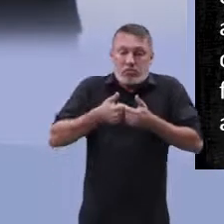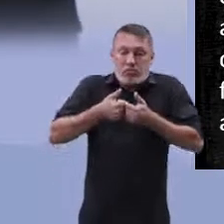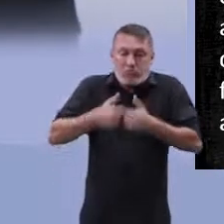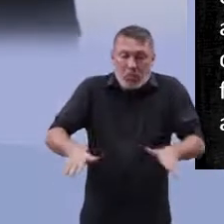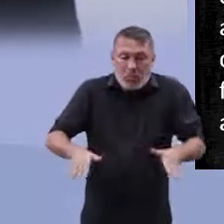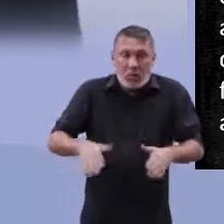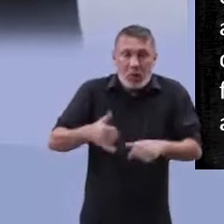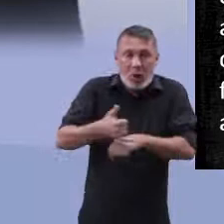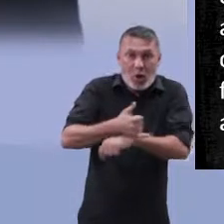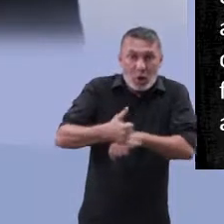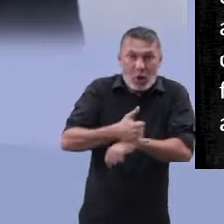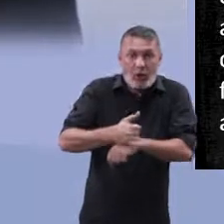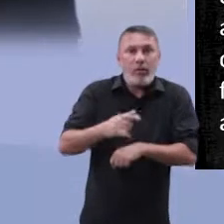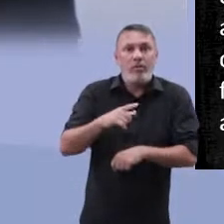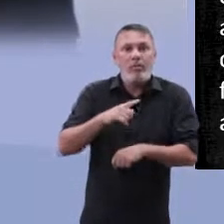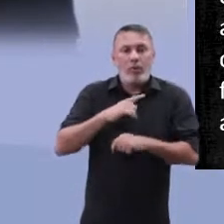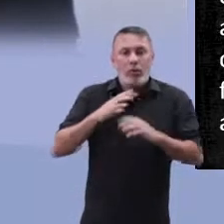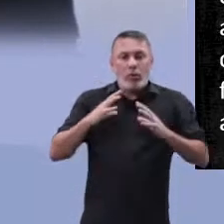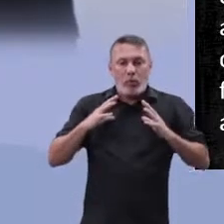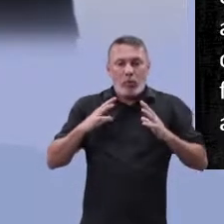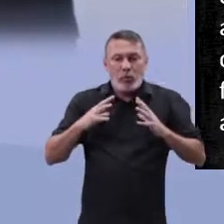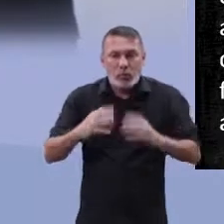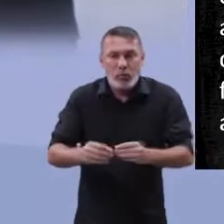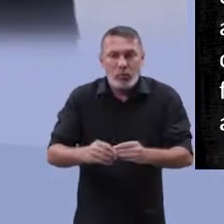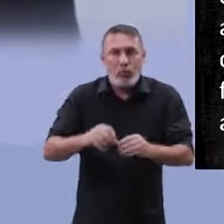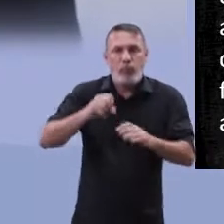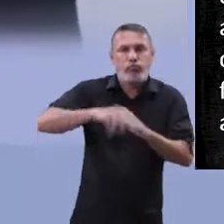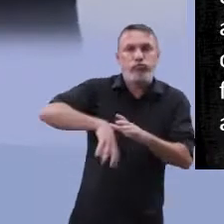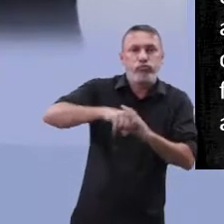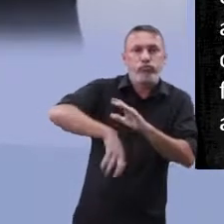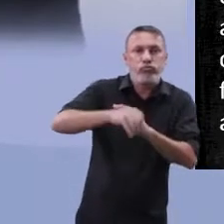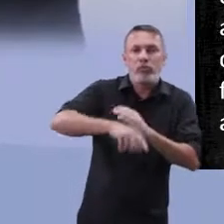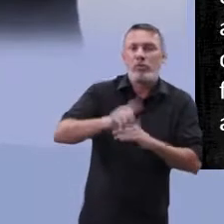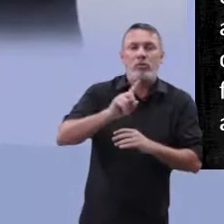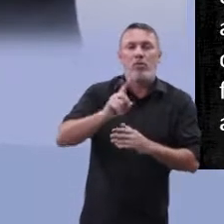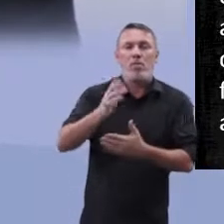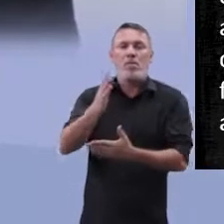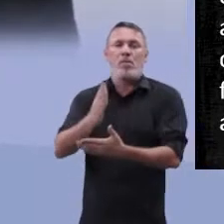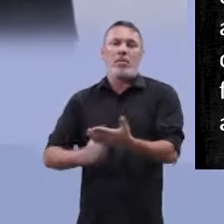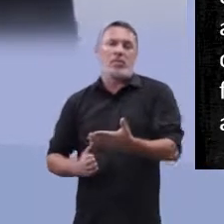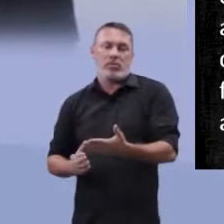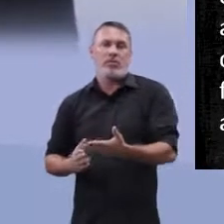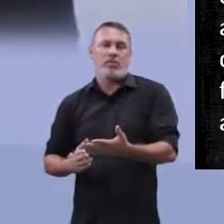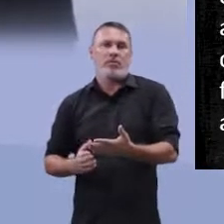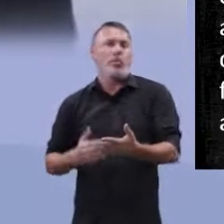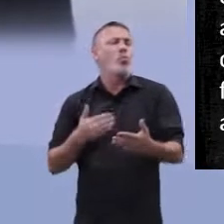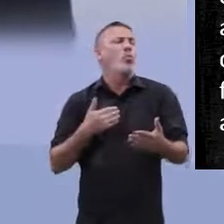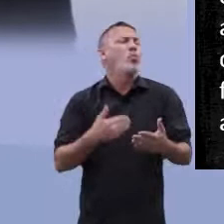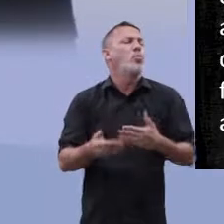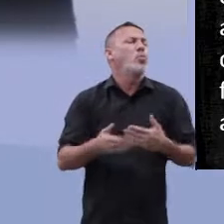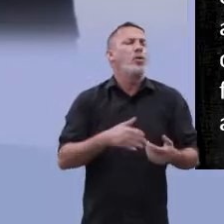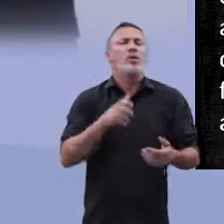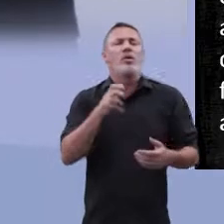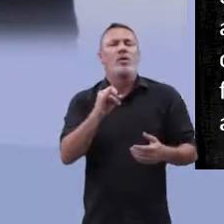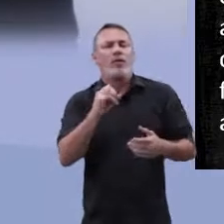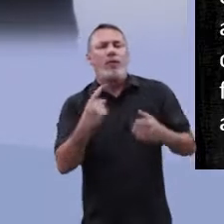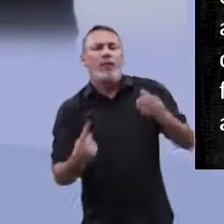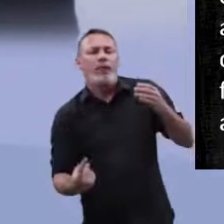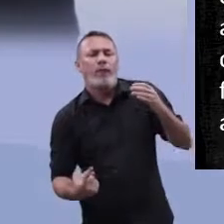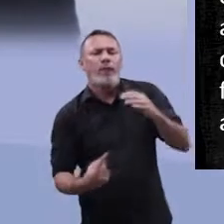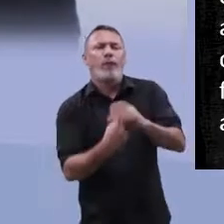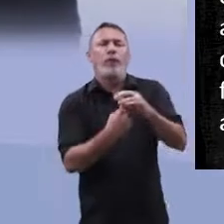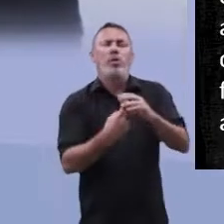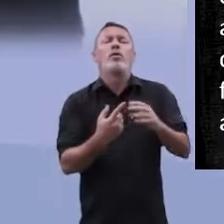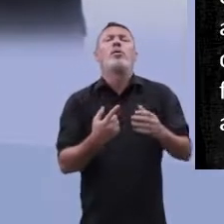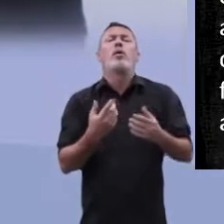reservatório, apenas uma parte da sua carga vazará. Entenderam? Qualquer